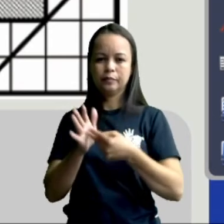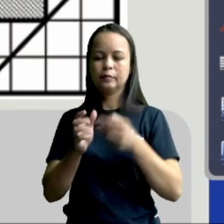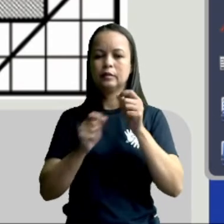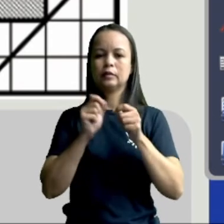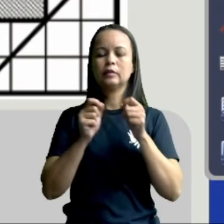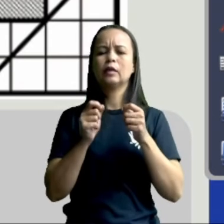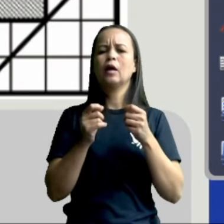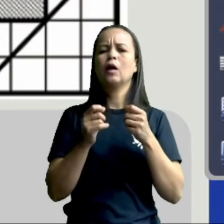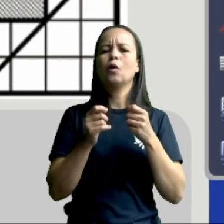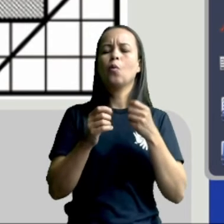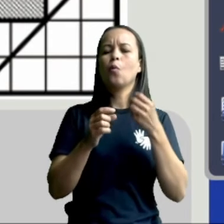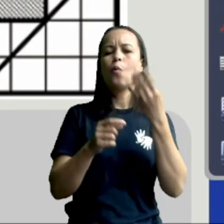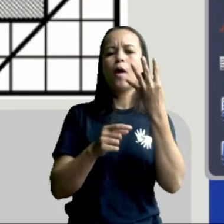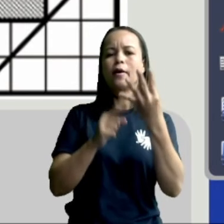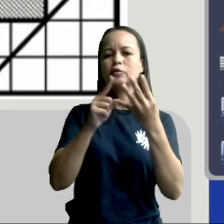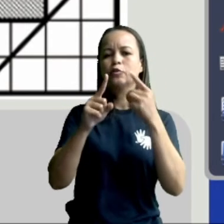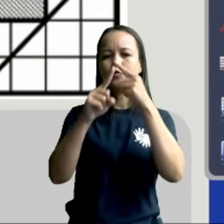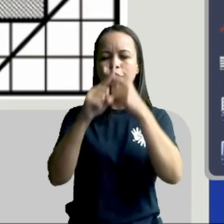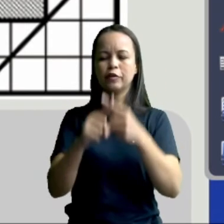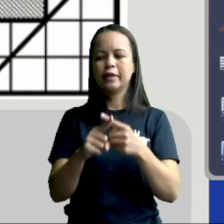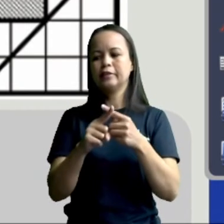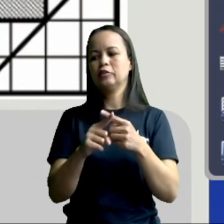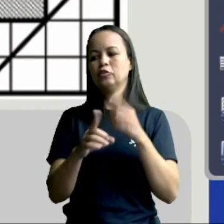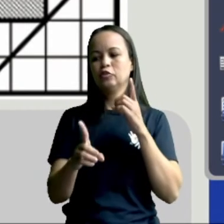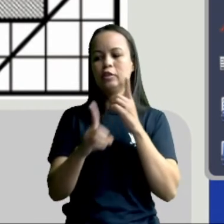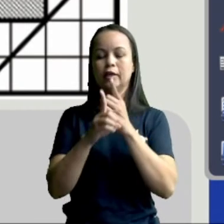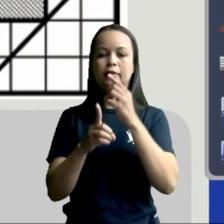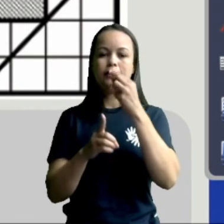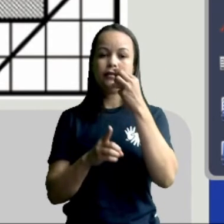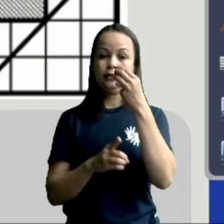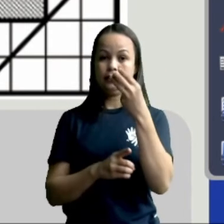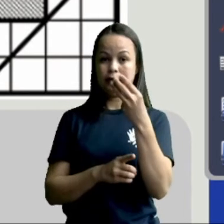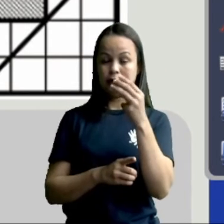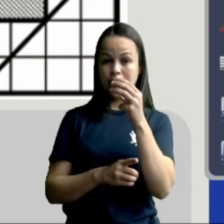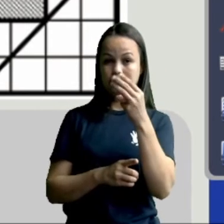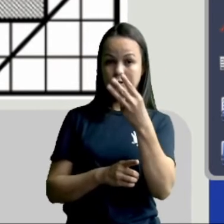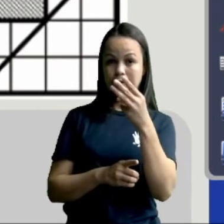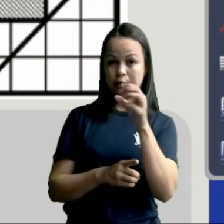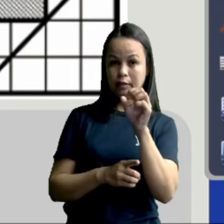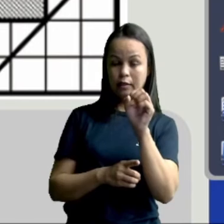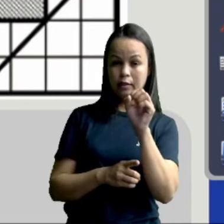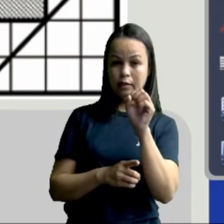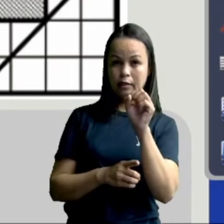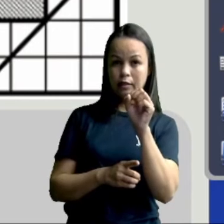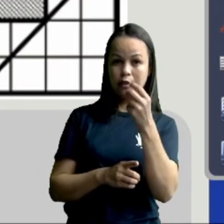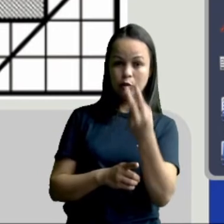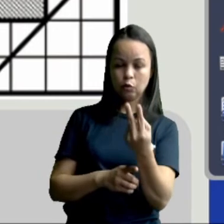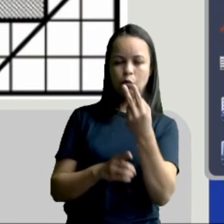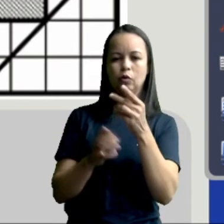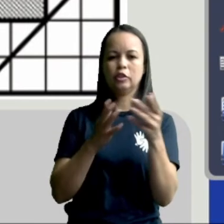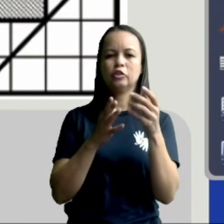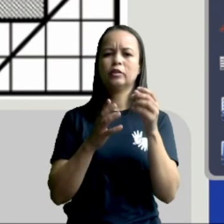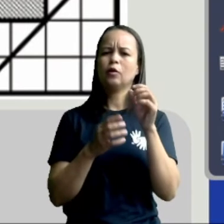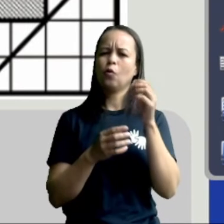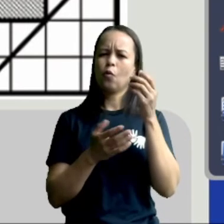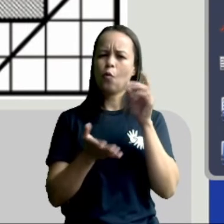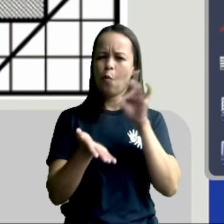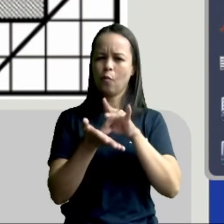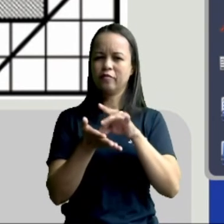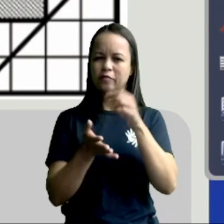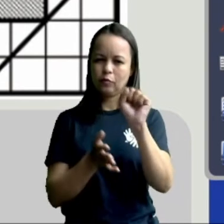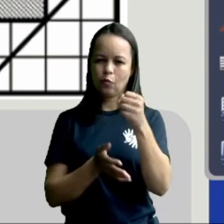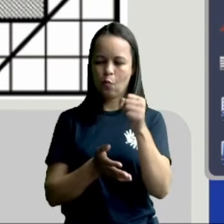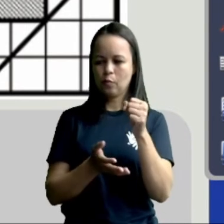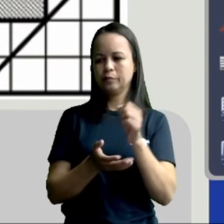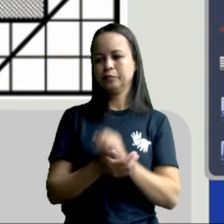4 vezes chega em 32? Concorda que é o 8? 8 vezes 4 dá 32. E, de fato, se a gente contar aqui